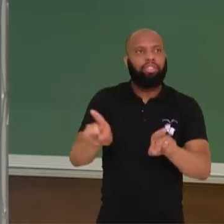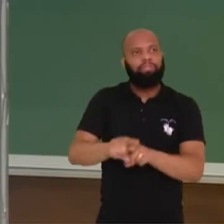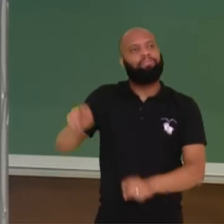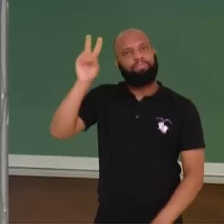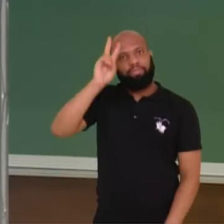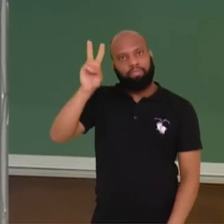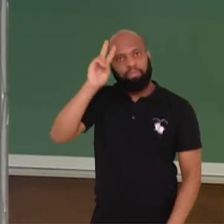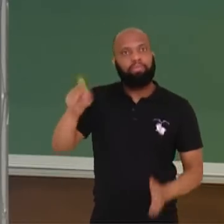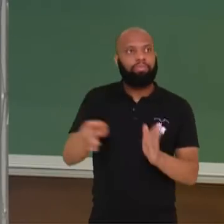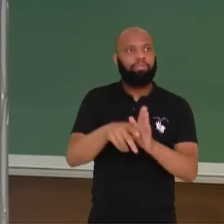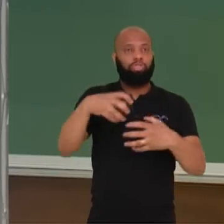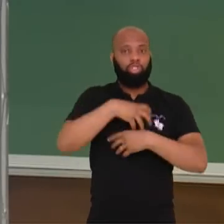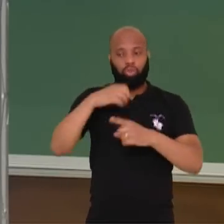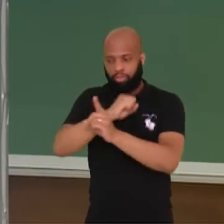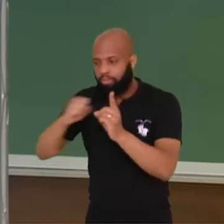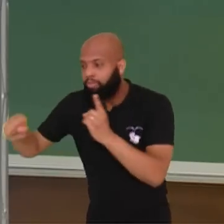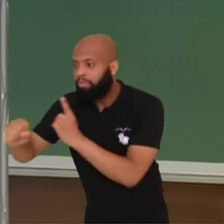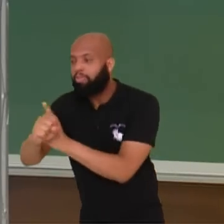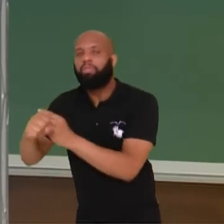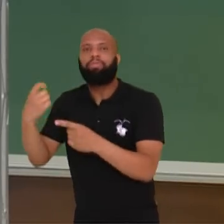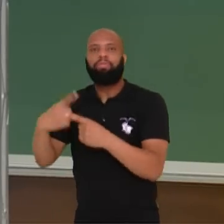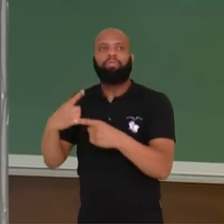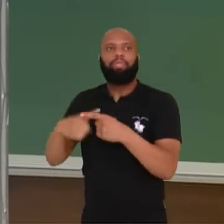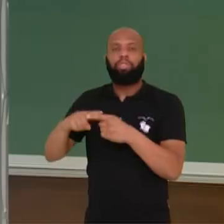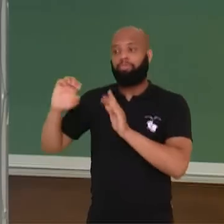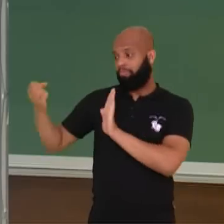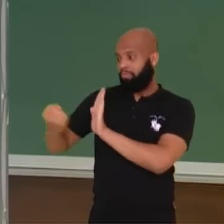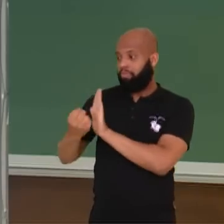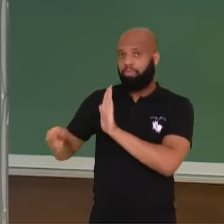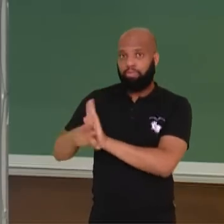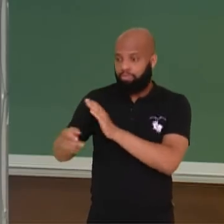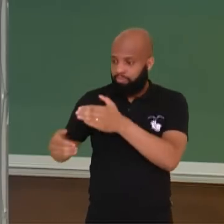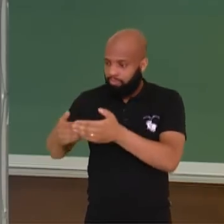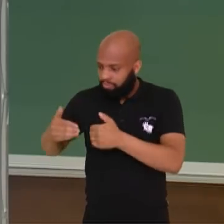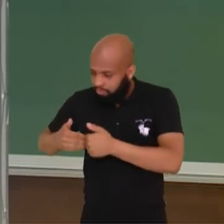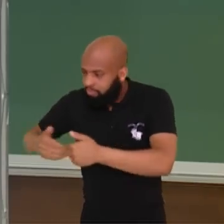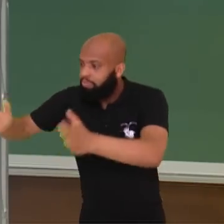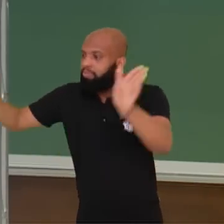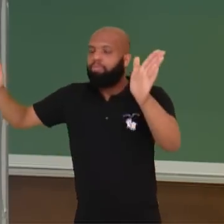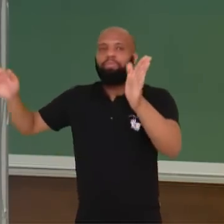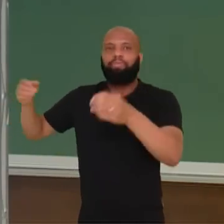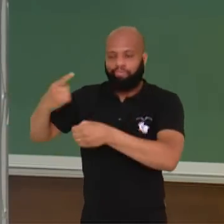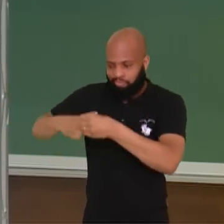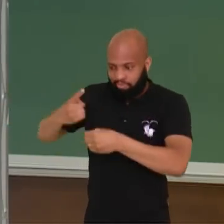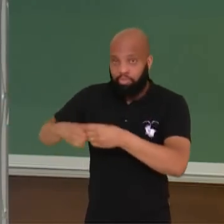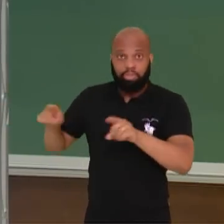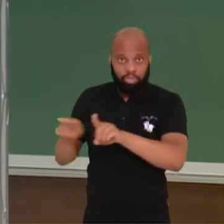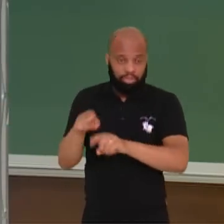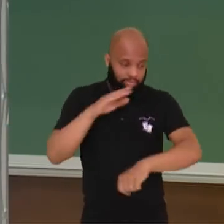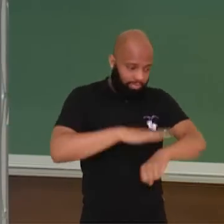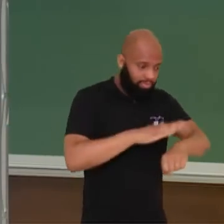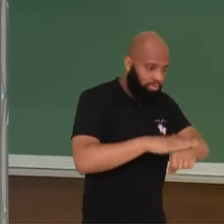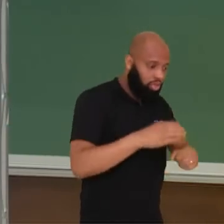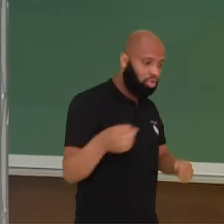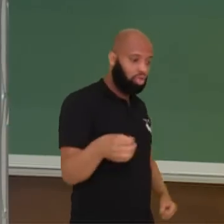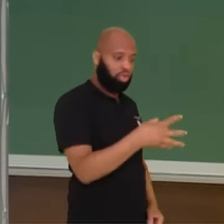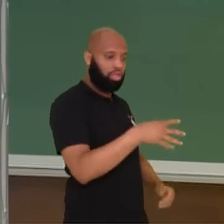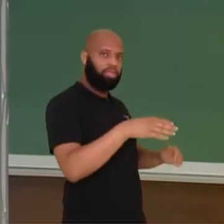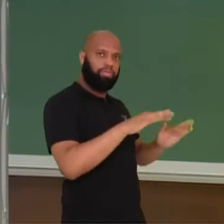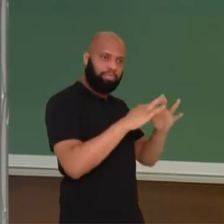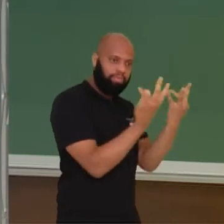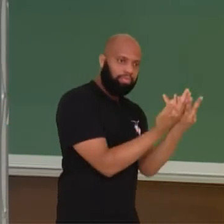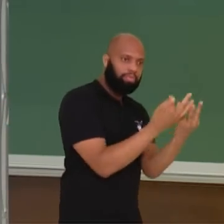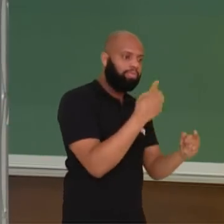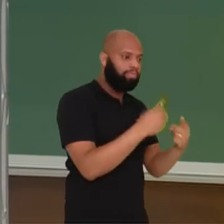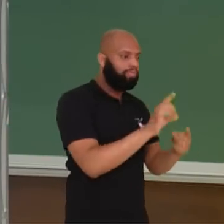lembrada no aspecto social como símbolo do início de uma nova polis É também lembrada quando começa uma nova família.